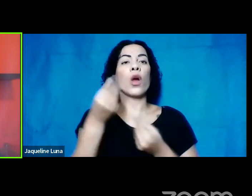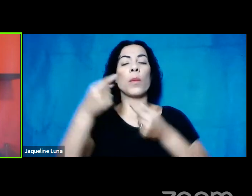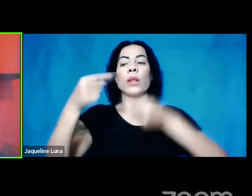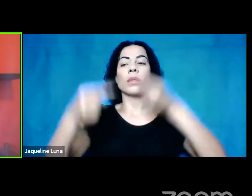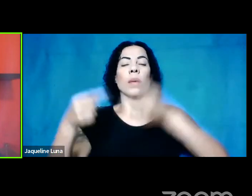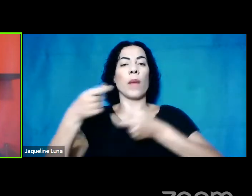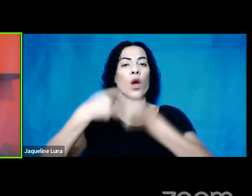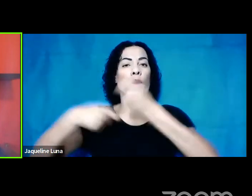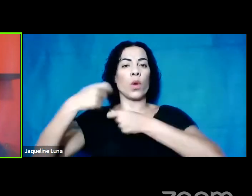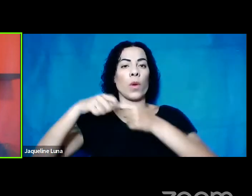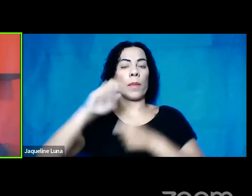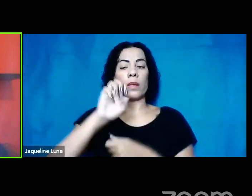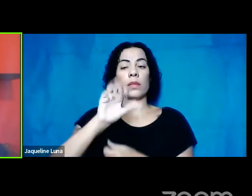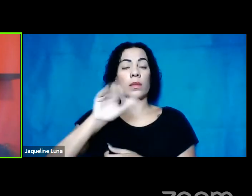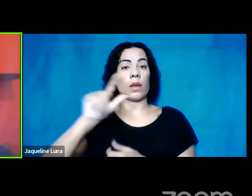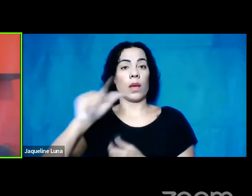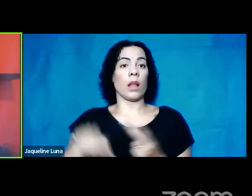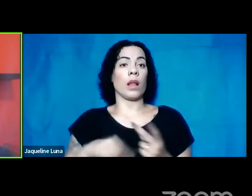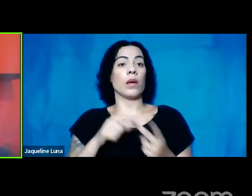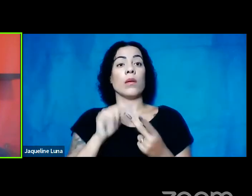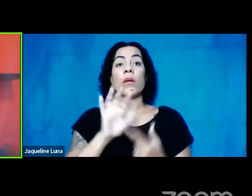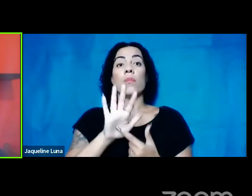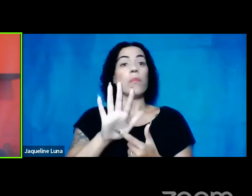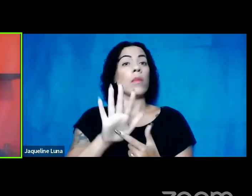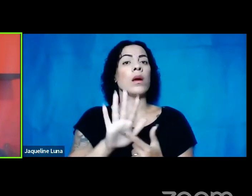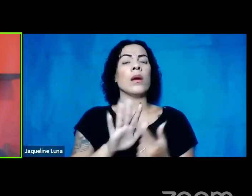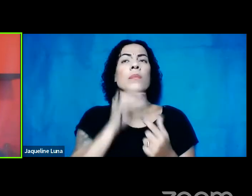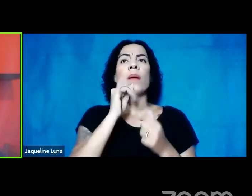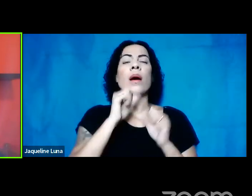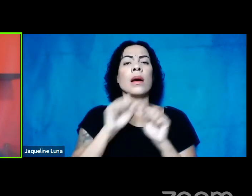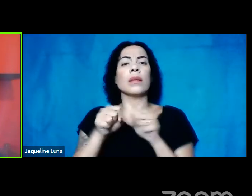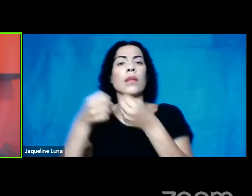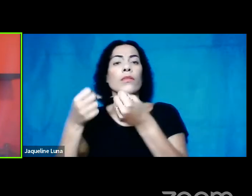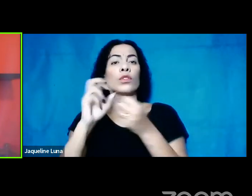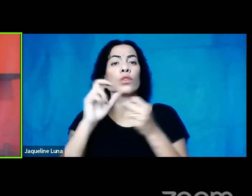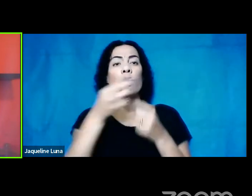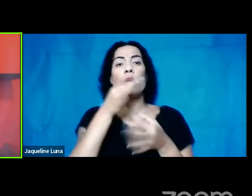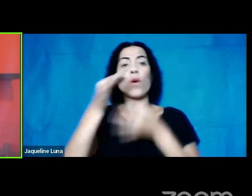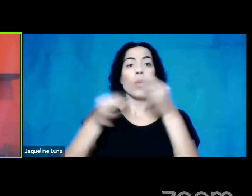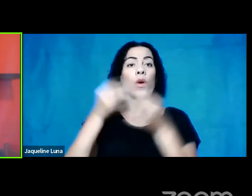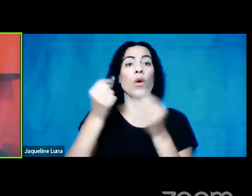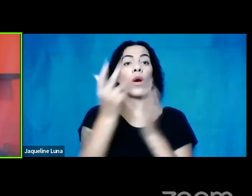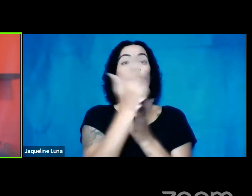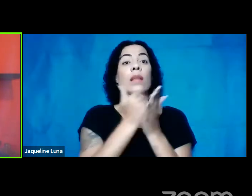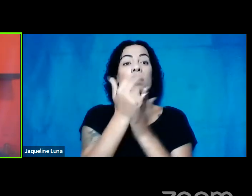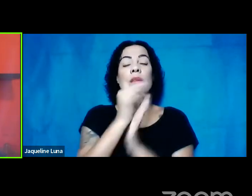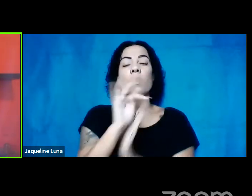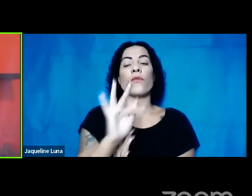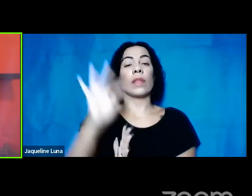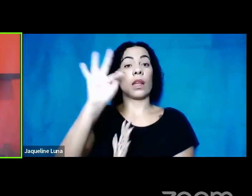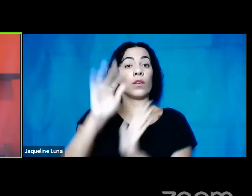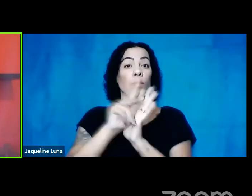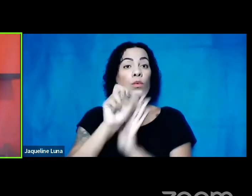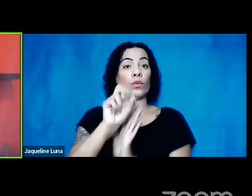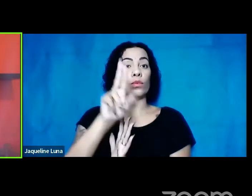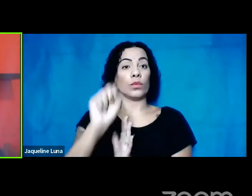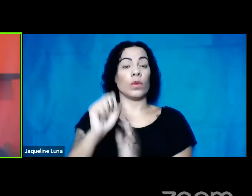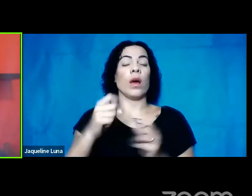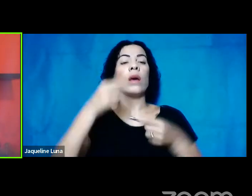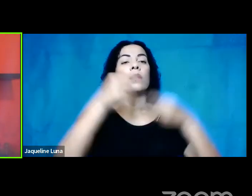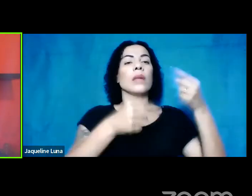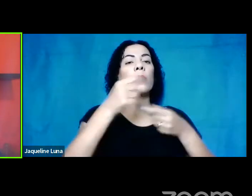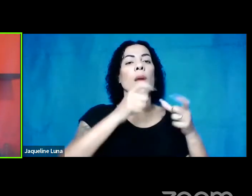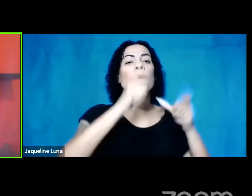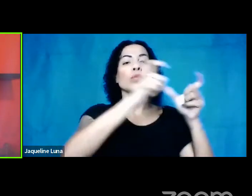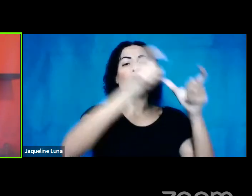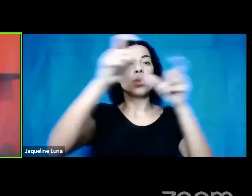falava nem apresentava, para criticar ou para defender, não importa, mas sobre o desenho federativo do SUS, o debate sobre regionalização, o debate